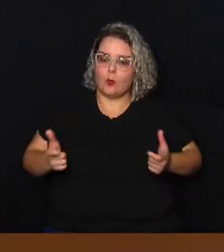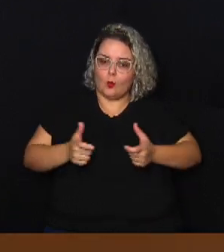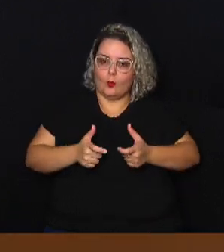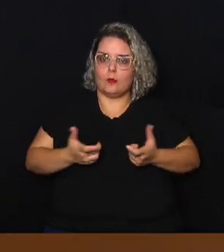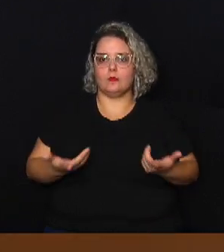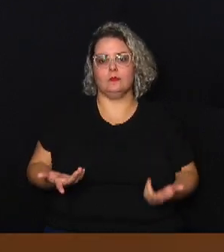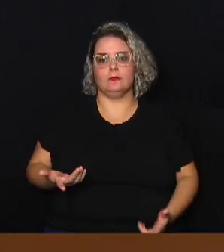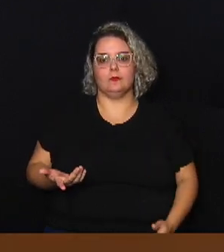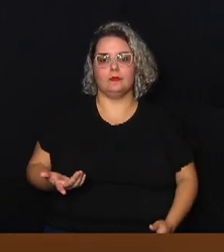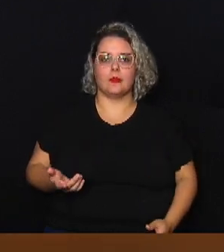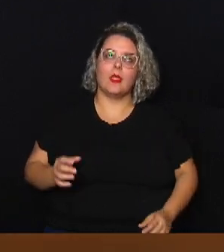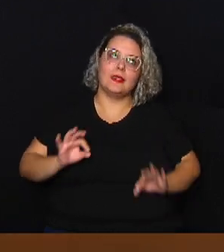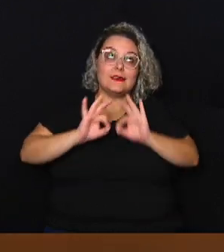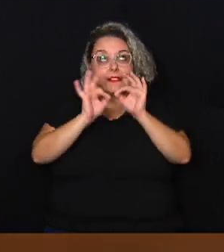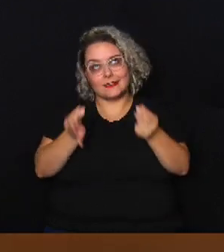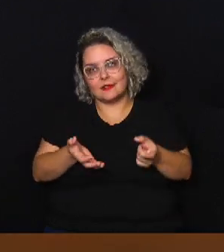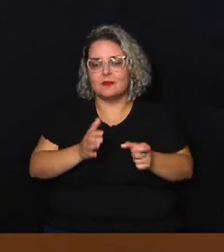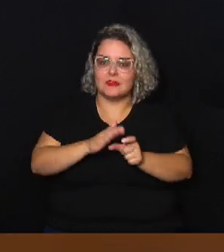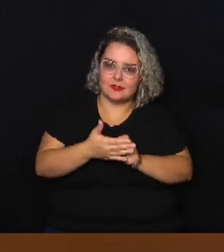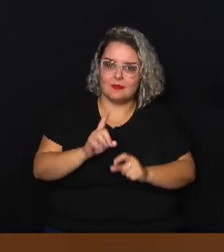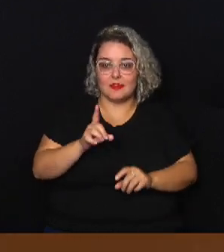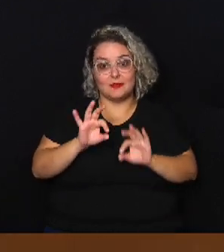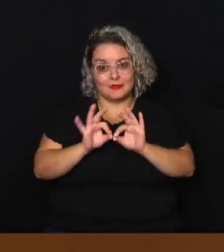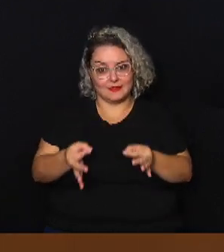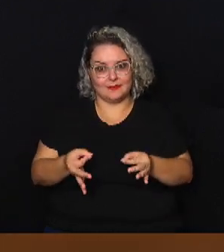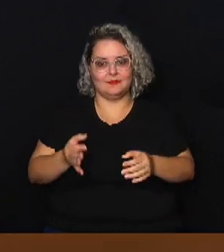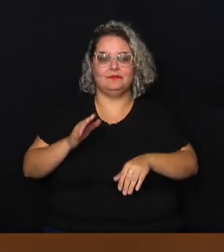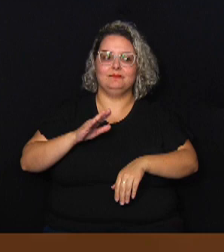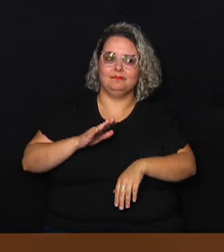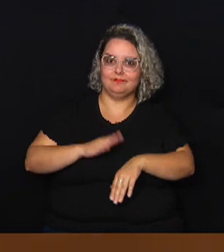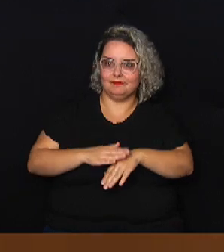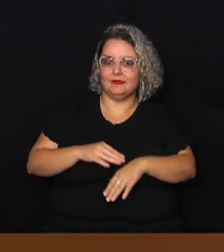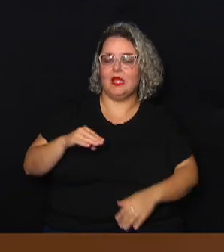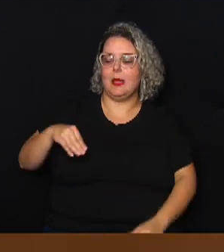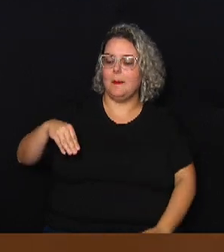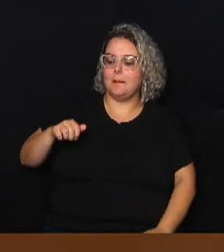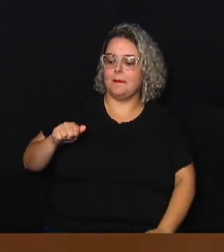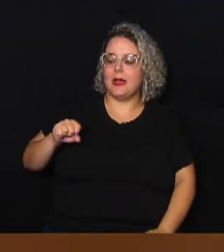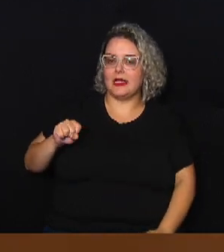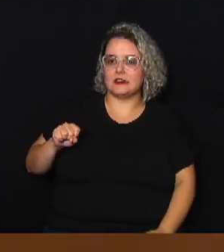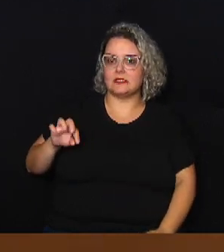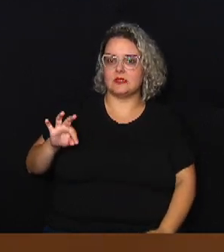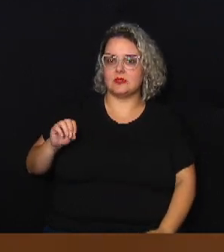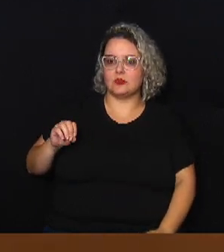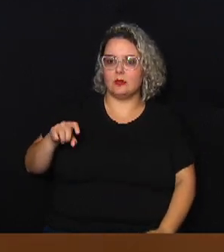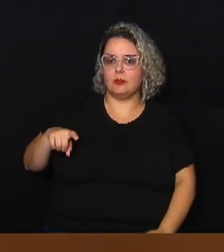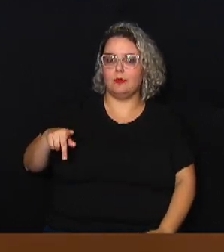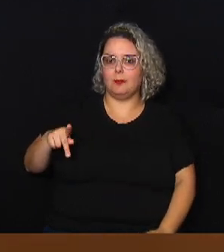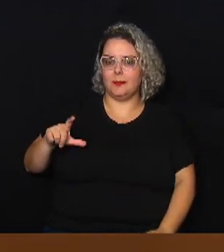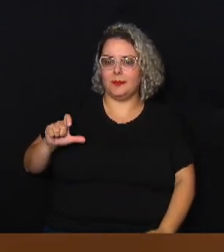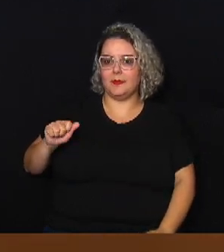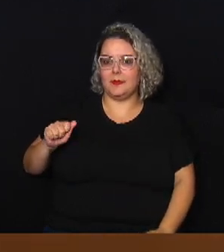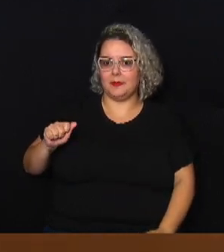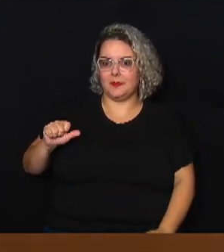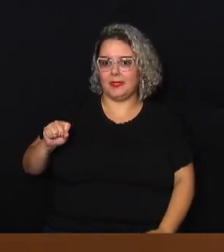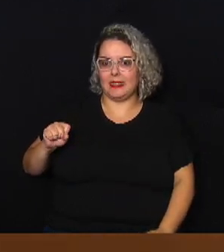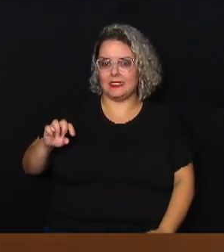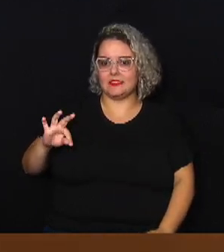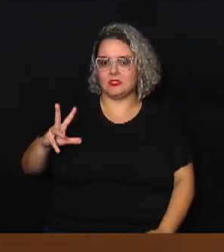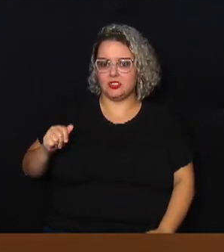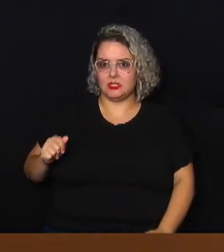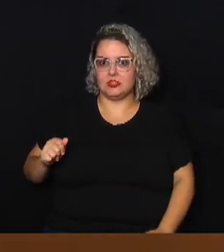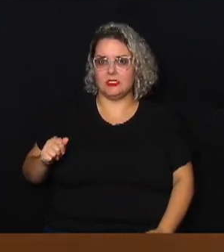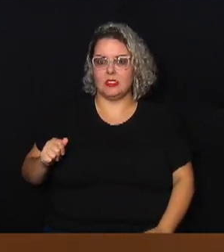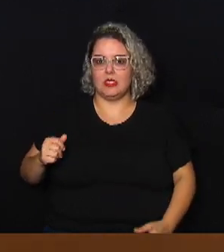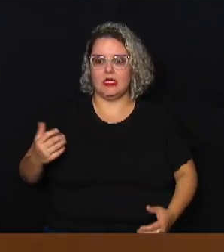tão simples assim. E a mastopexia, a gente reposiciona ela. Então, a gente